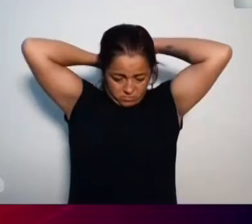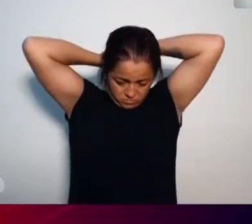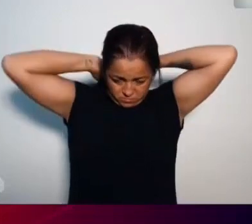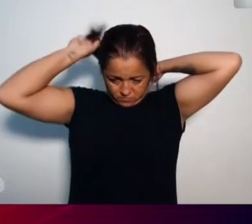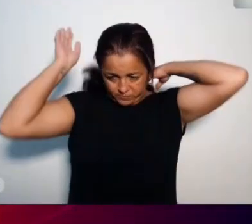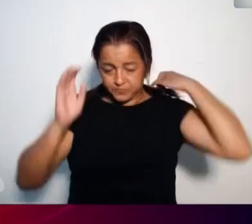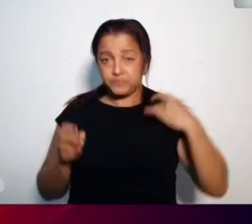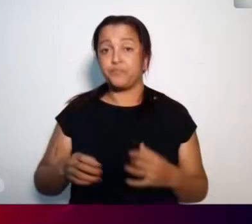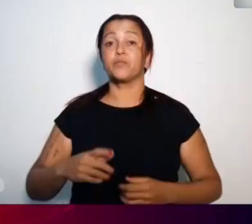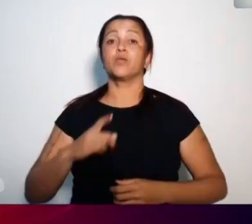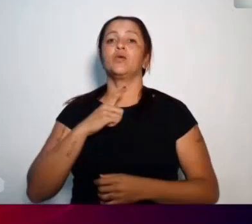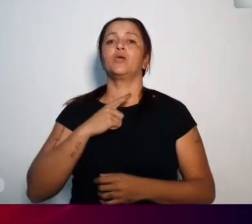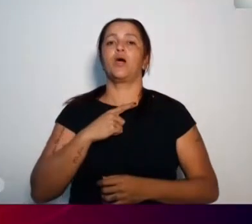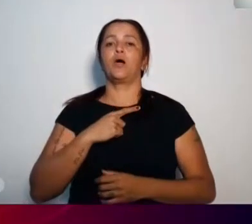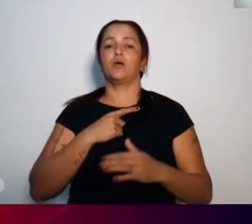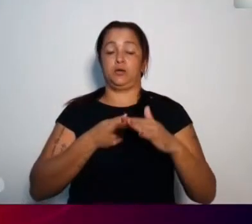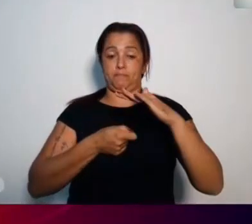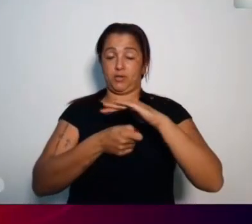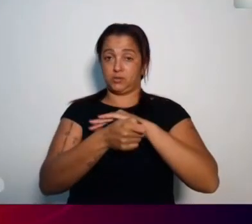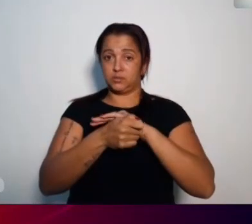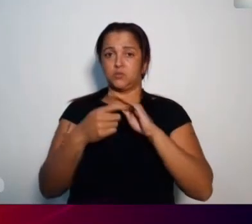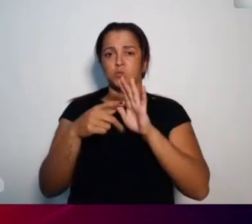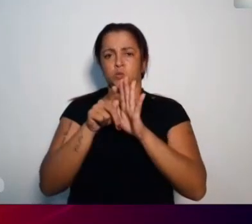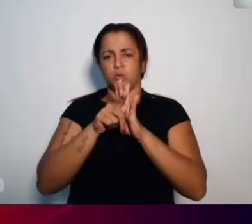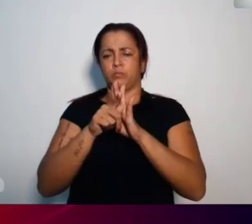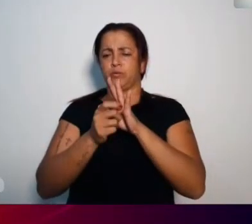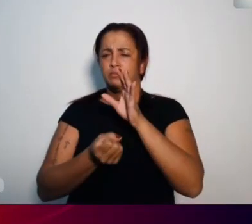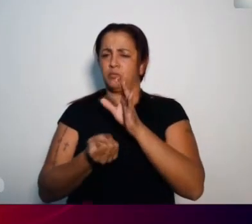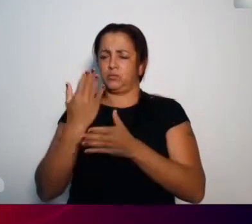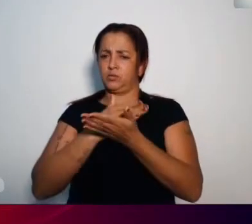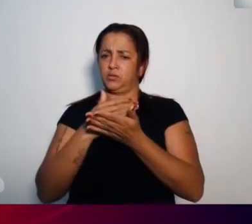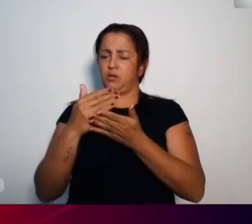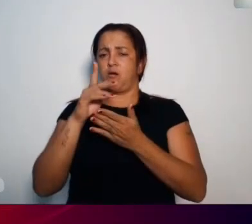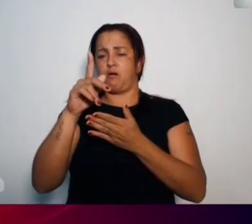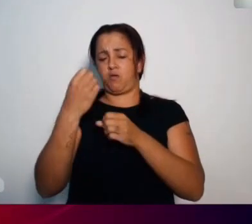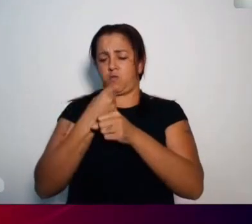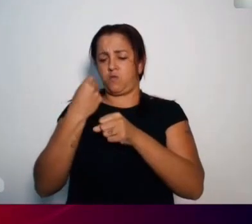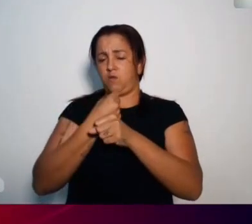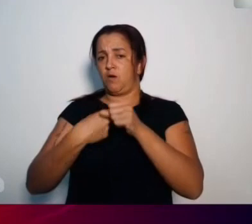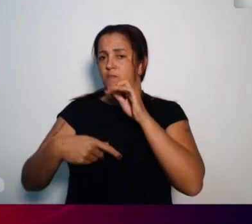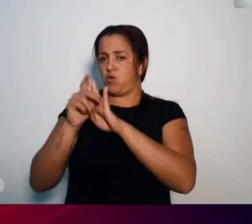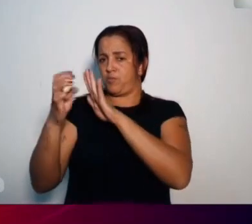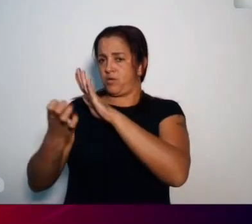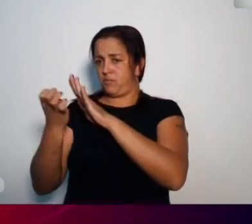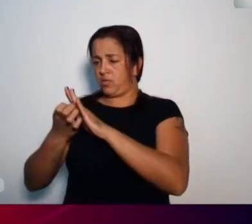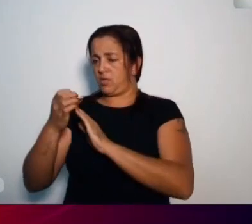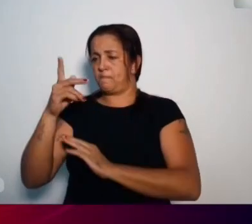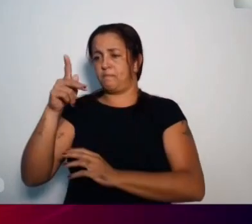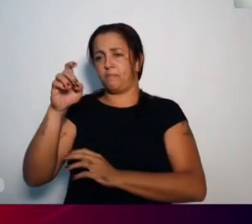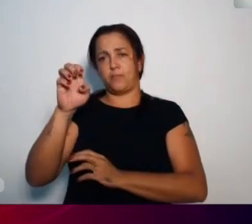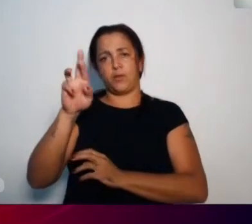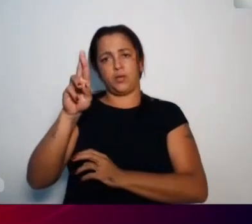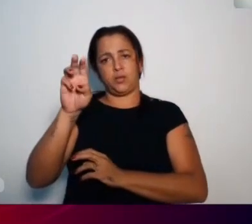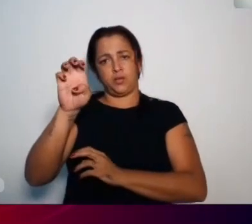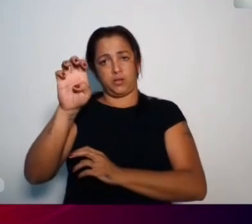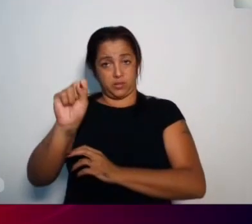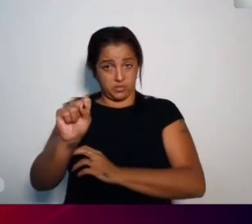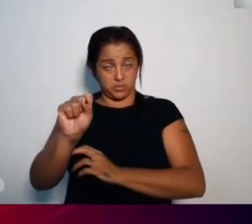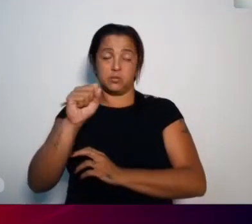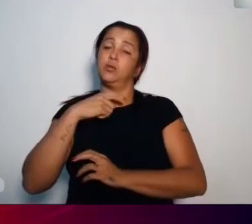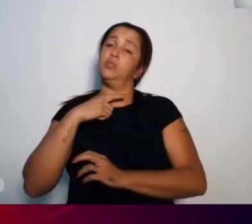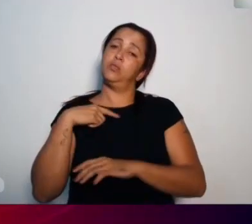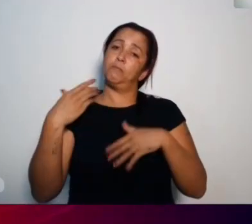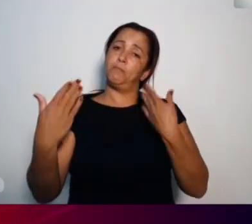inicial foi uma construtora Pérez, pelo que a informação que obtive. No entanto, as intervenções, houve